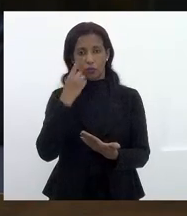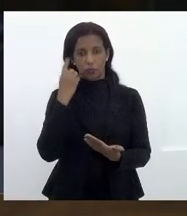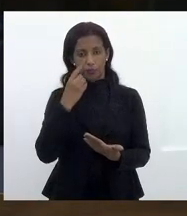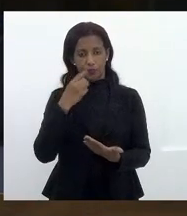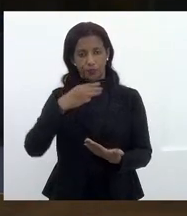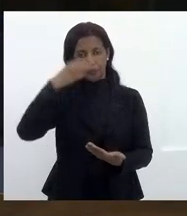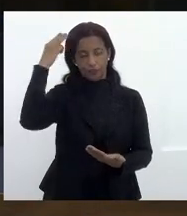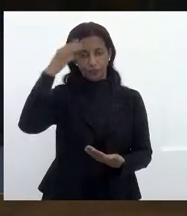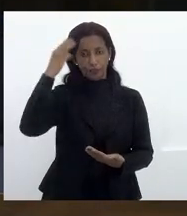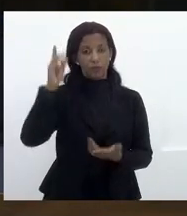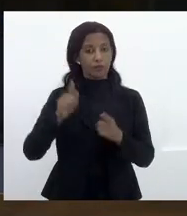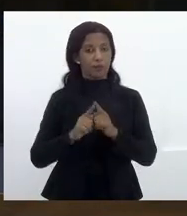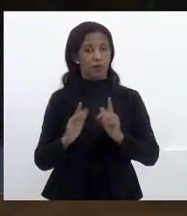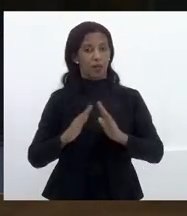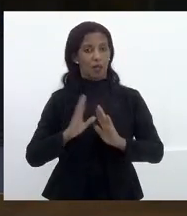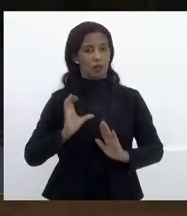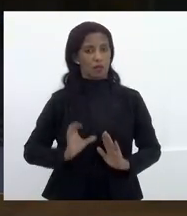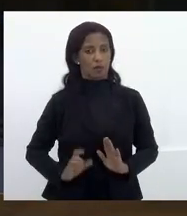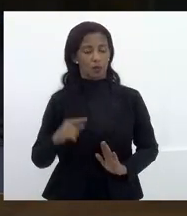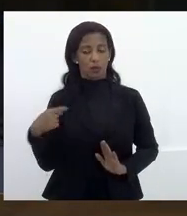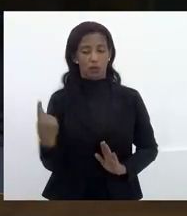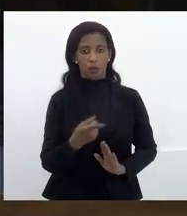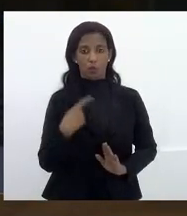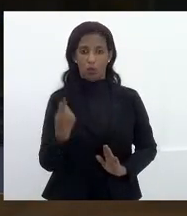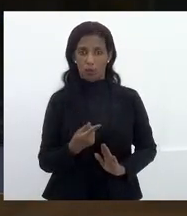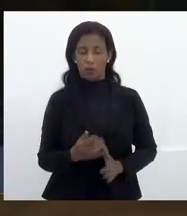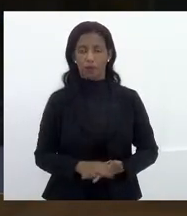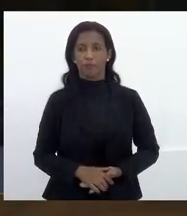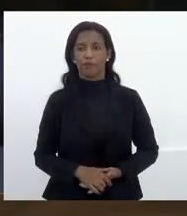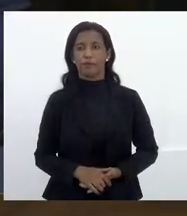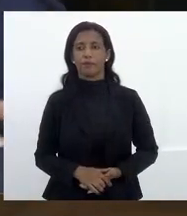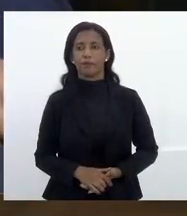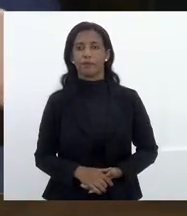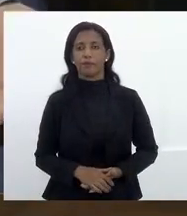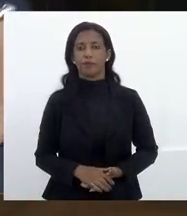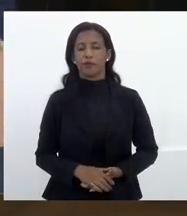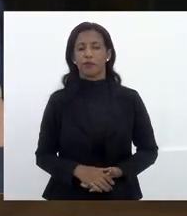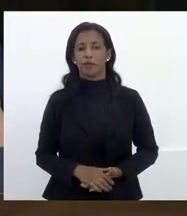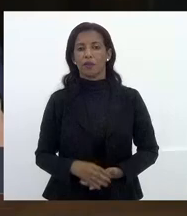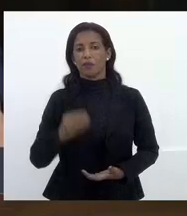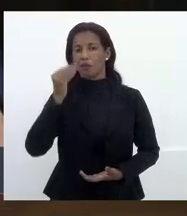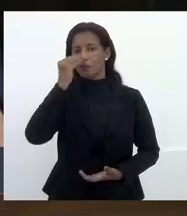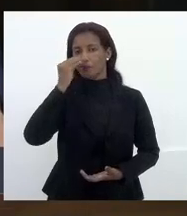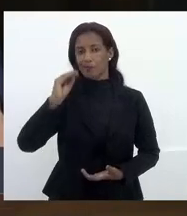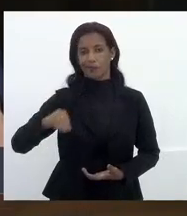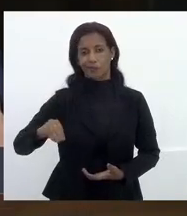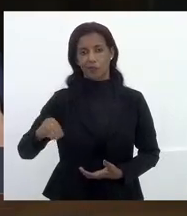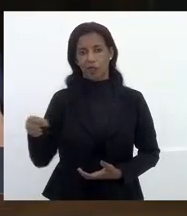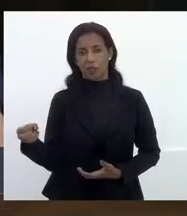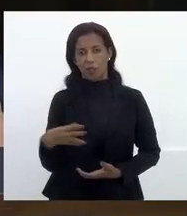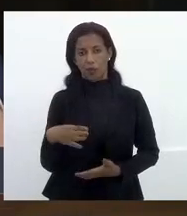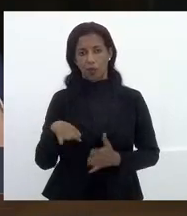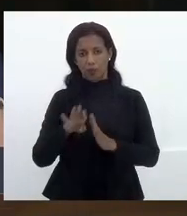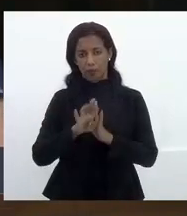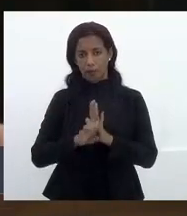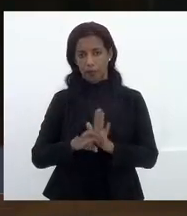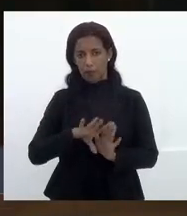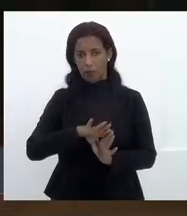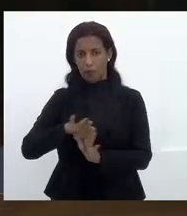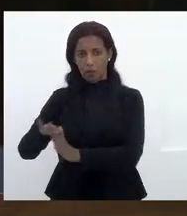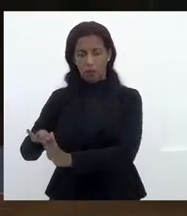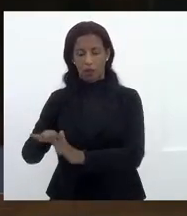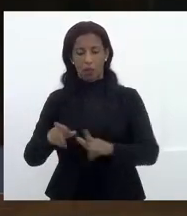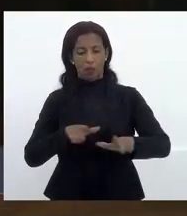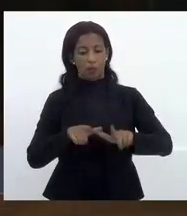A Casa Civil que nós vamos ignorar essa nova emenda Vamos